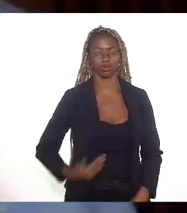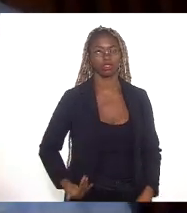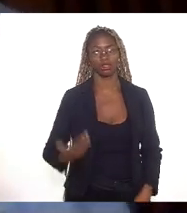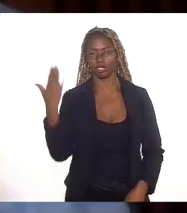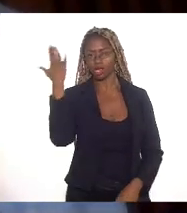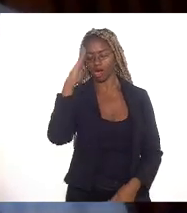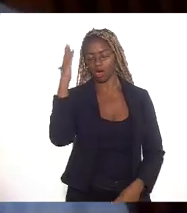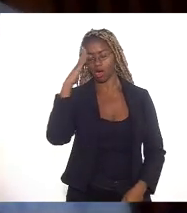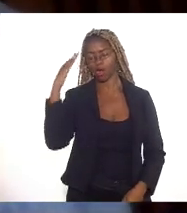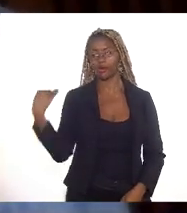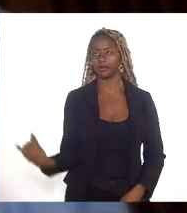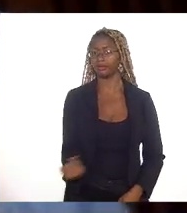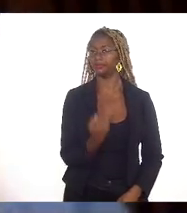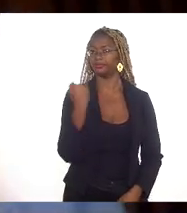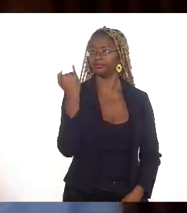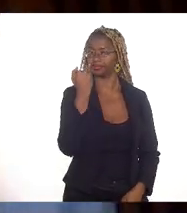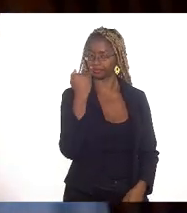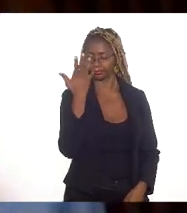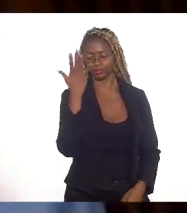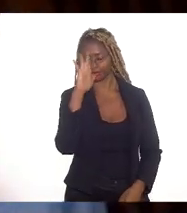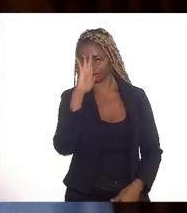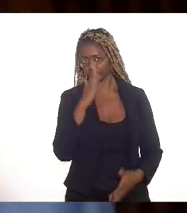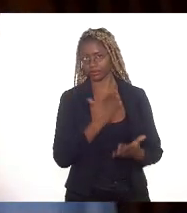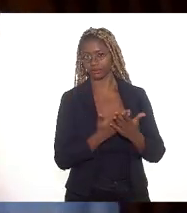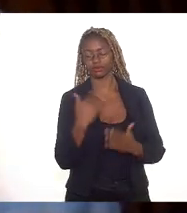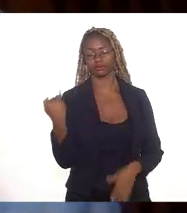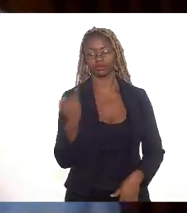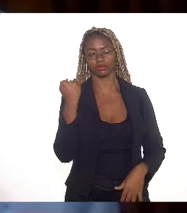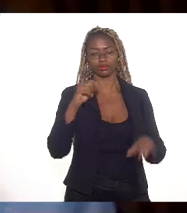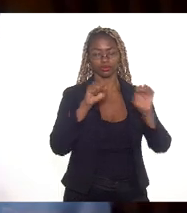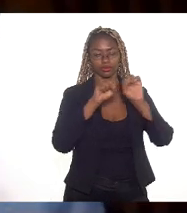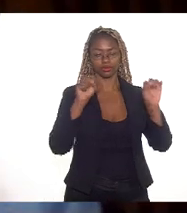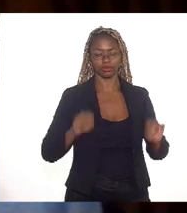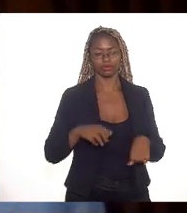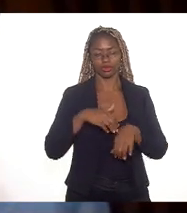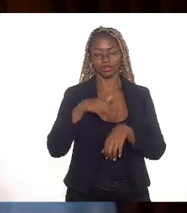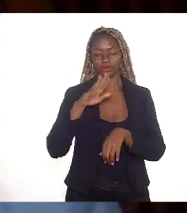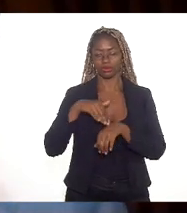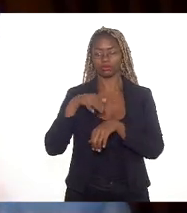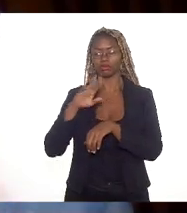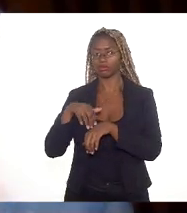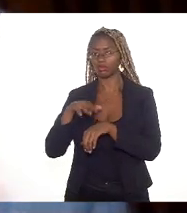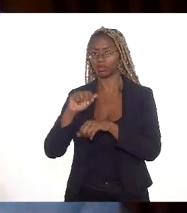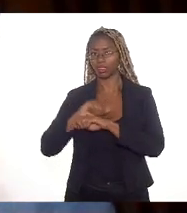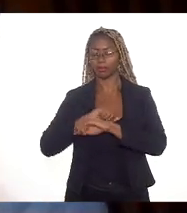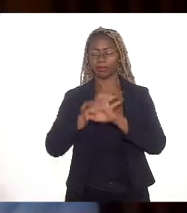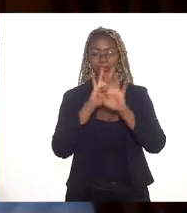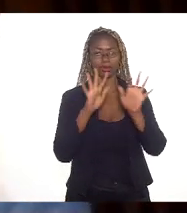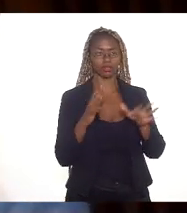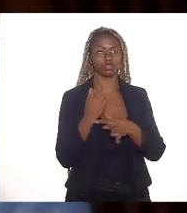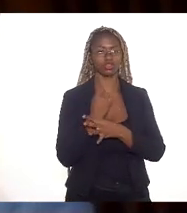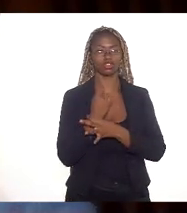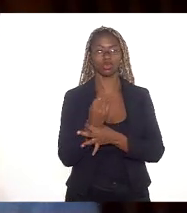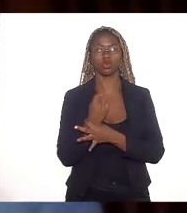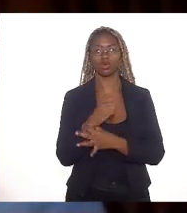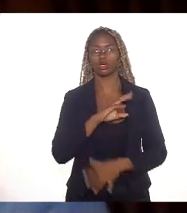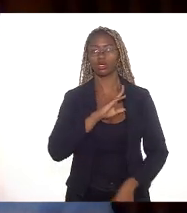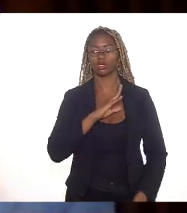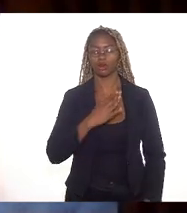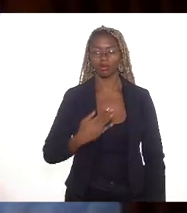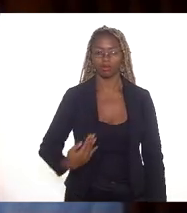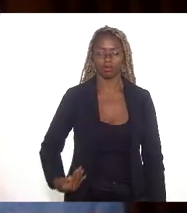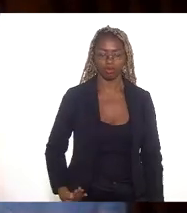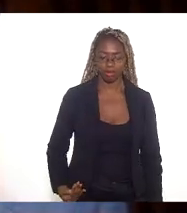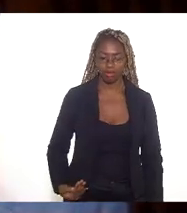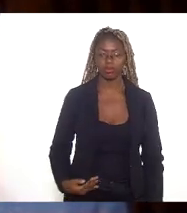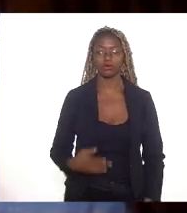da implantação de um sistema que dê cada vez mais transparência a toda a área de segurança pública. Quero